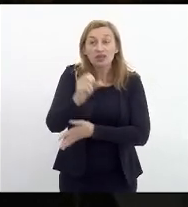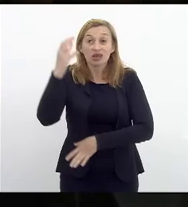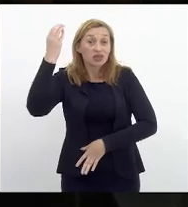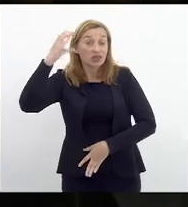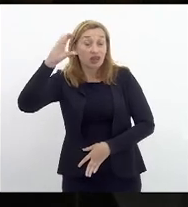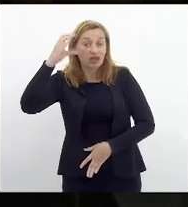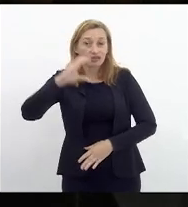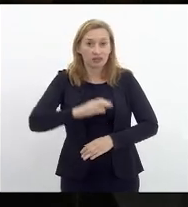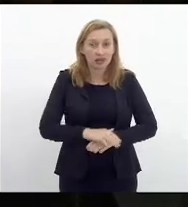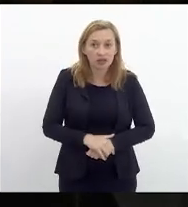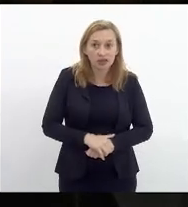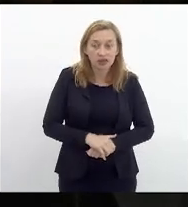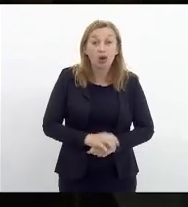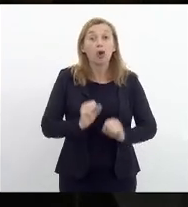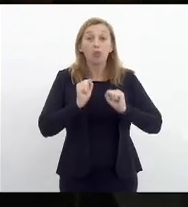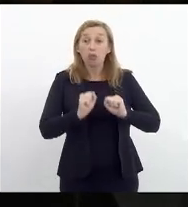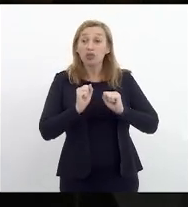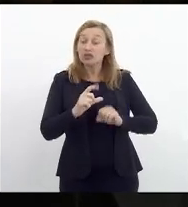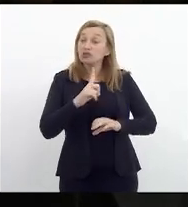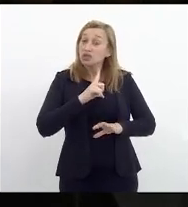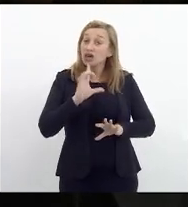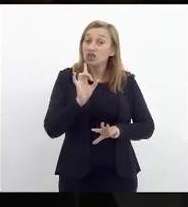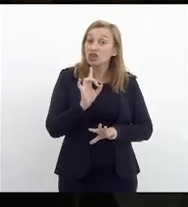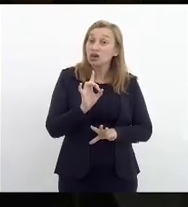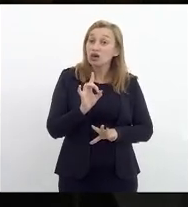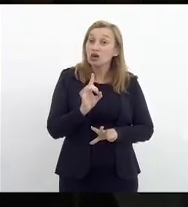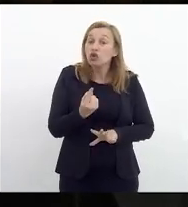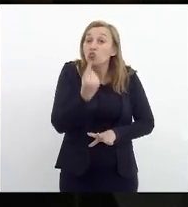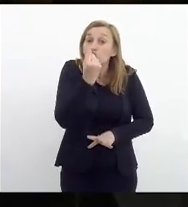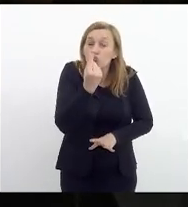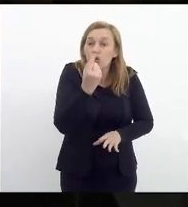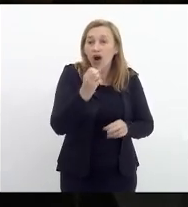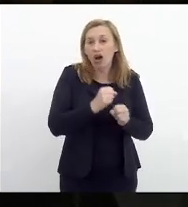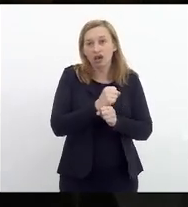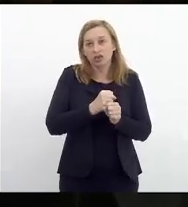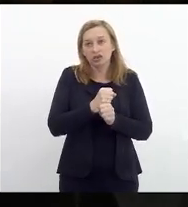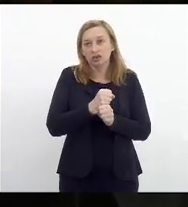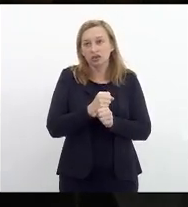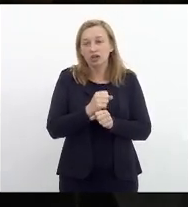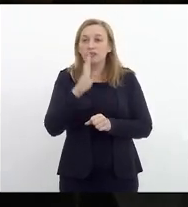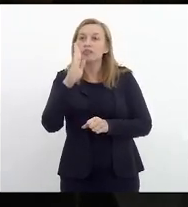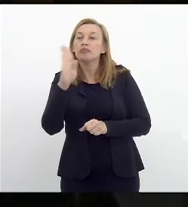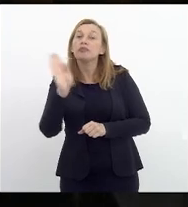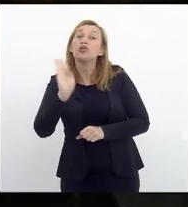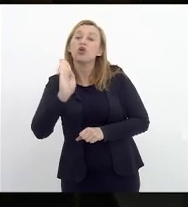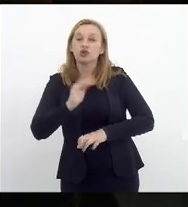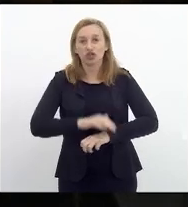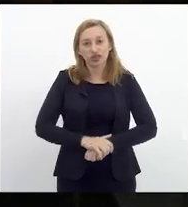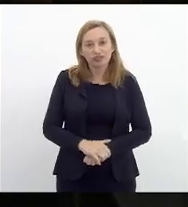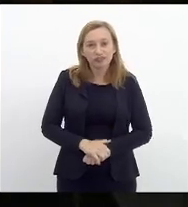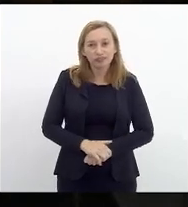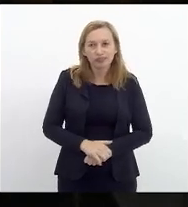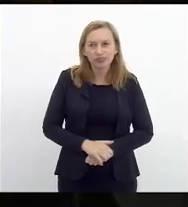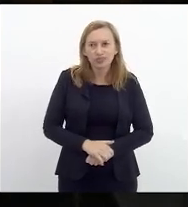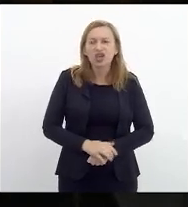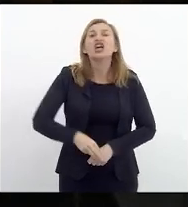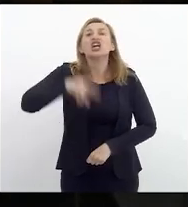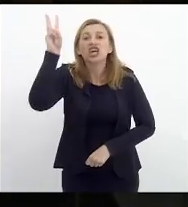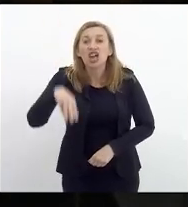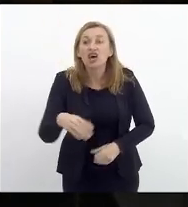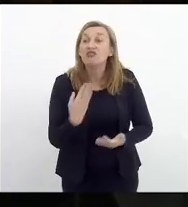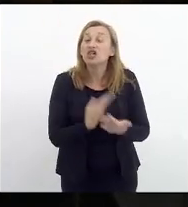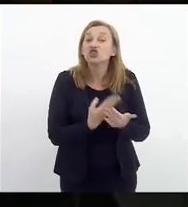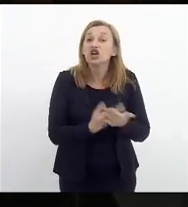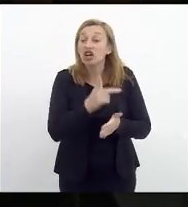científico, podendo ter tido apenas 1 ano de biologia? Quem vai estudar as